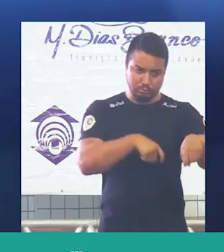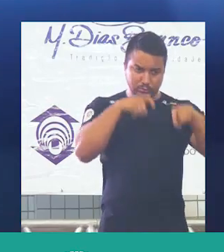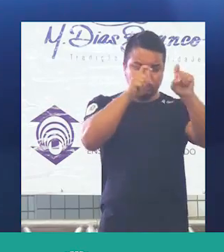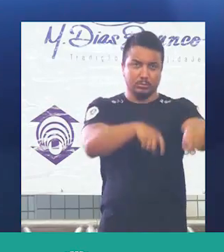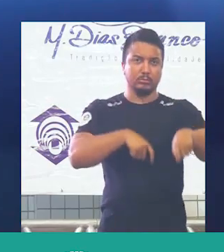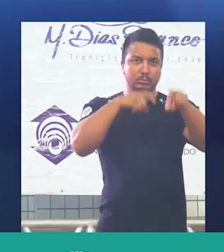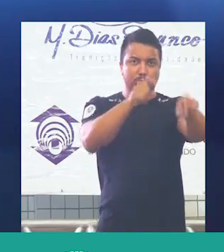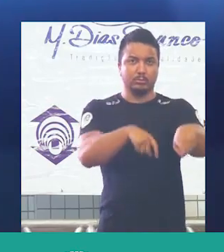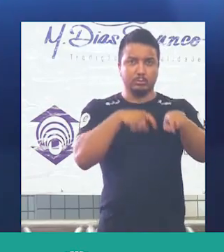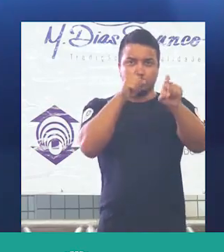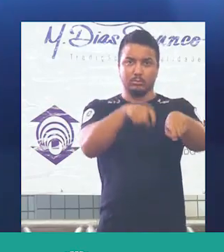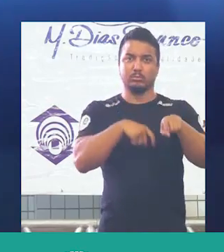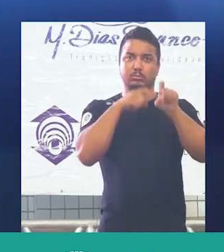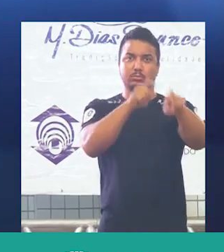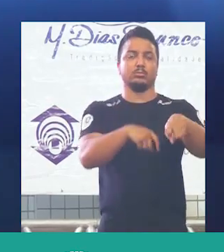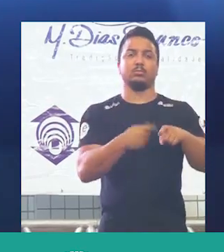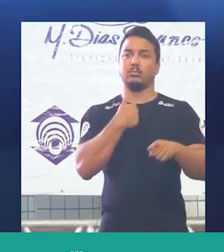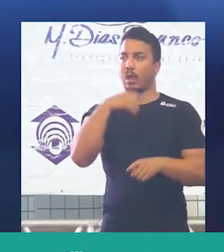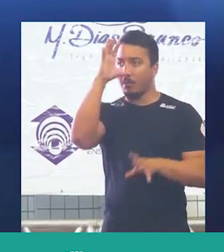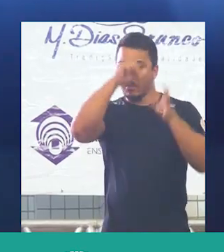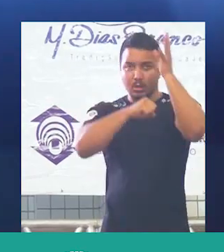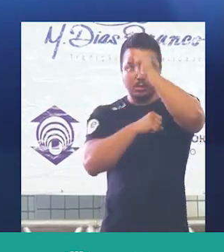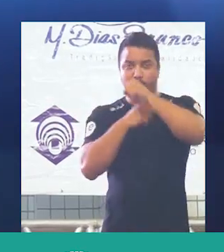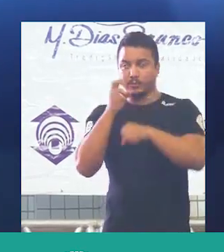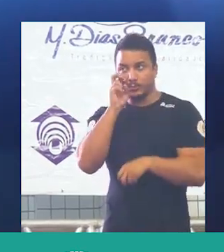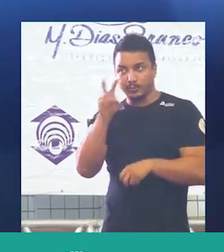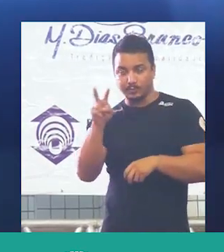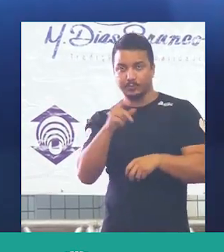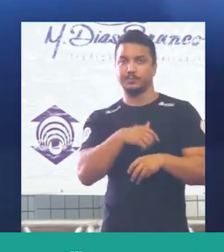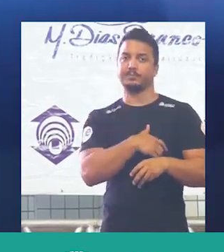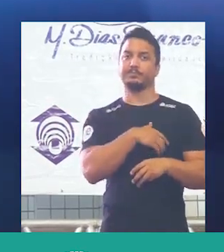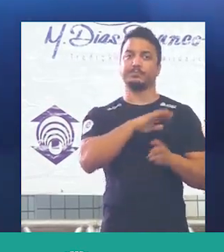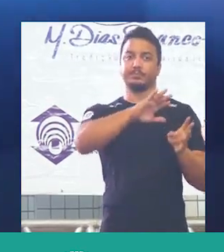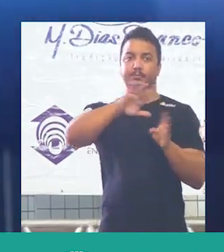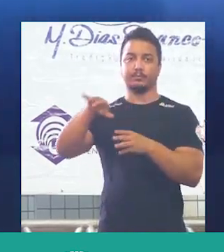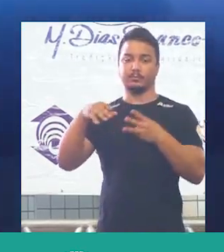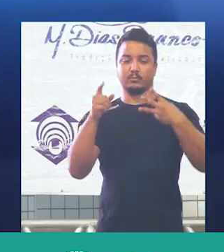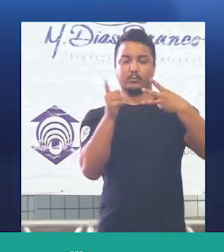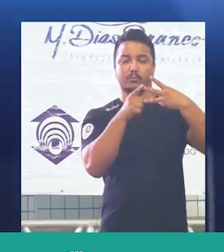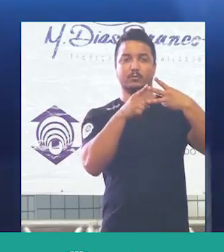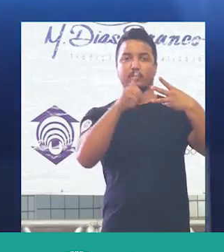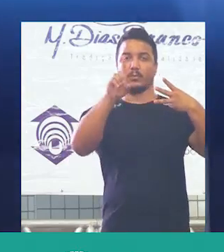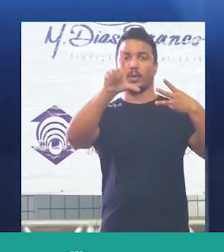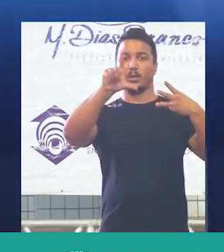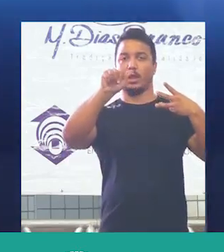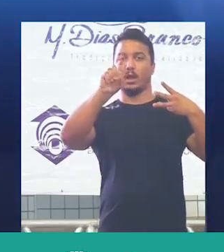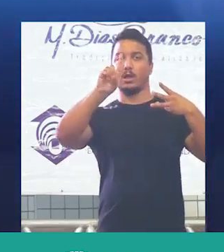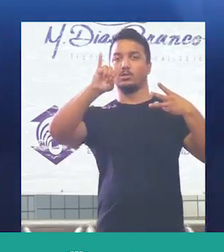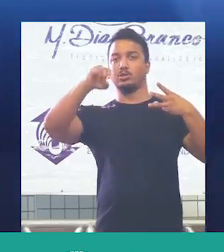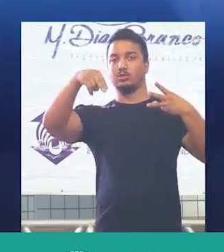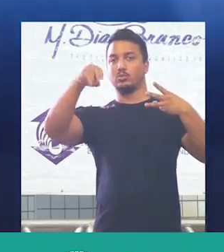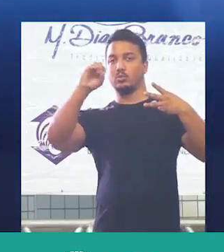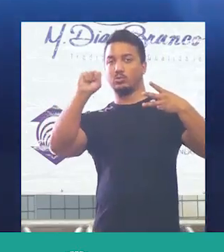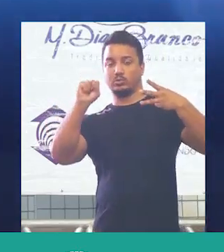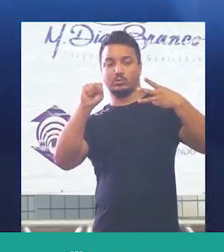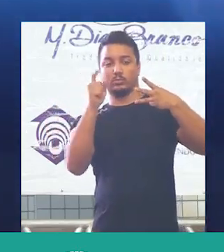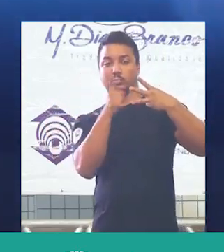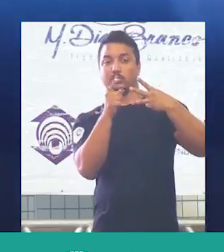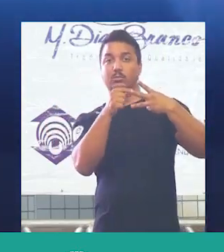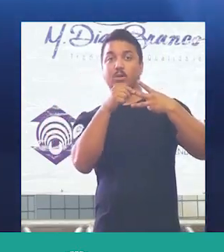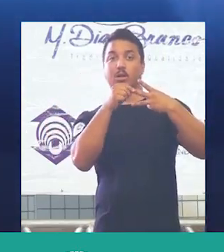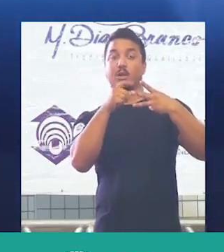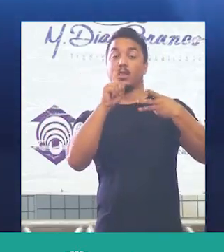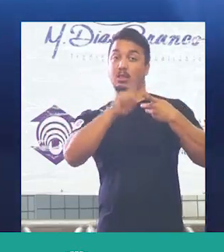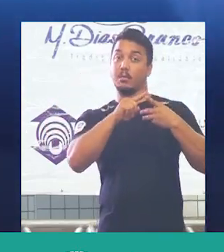fazem e aprende, não tem como eu me comunicar. Tinha os escravos ladinos. Ladinos eram escravos